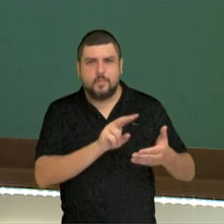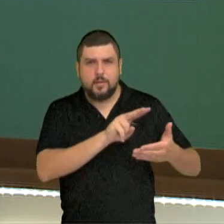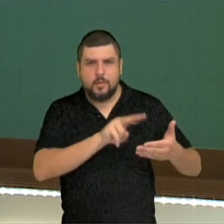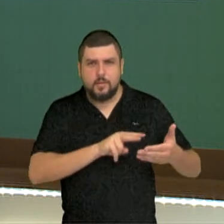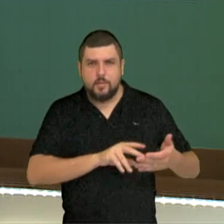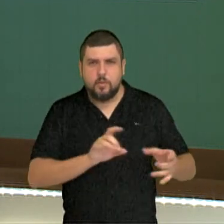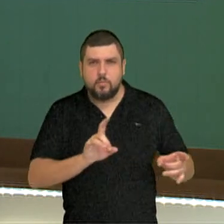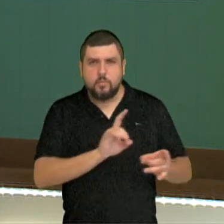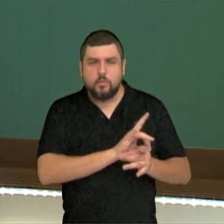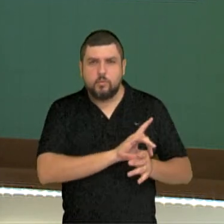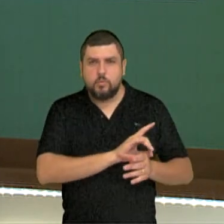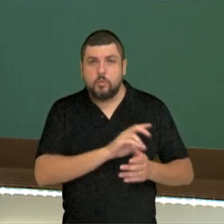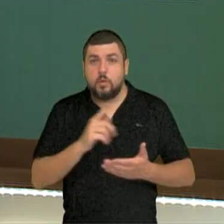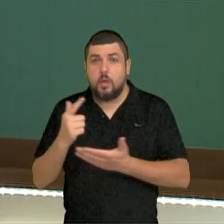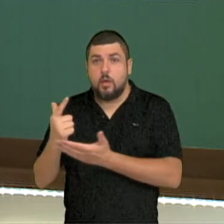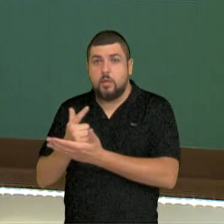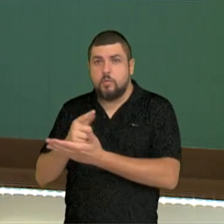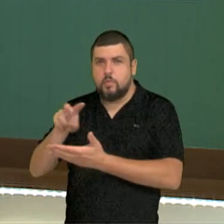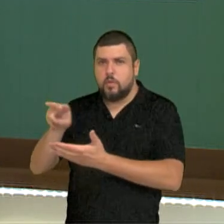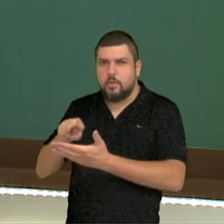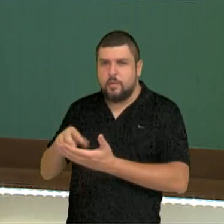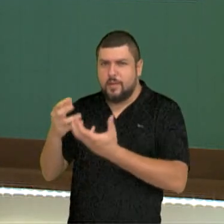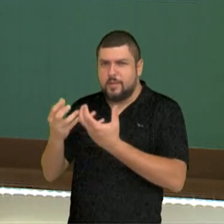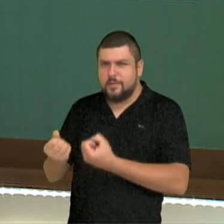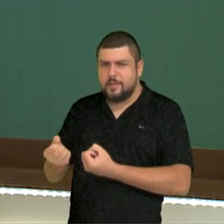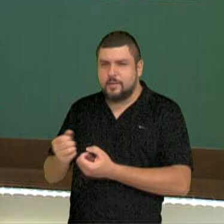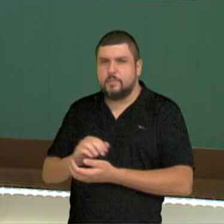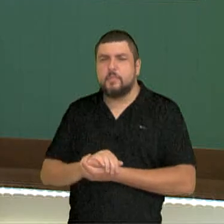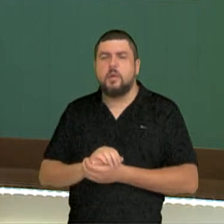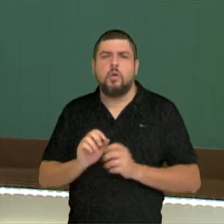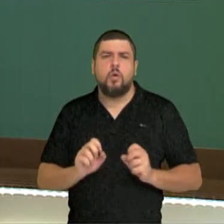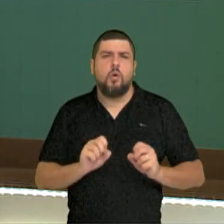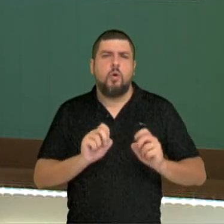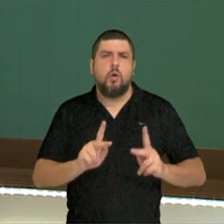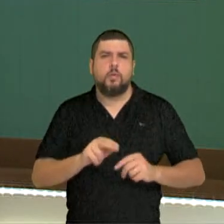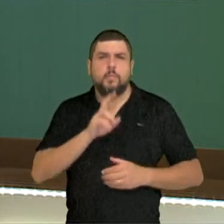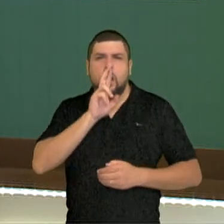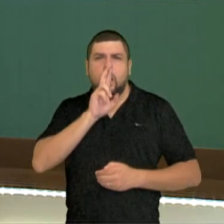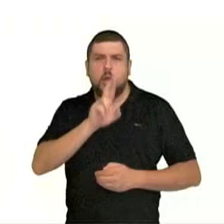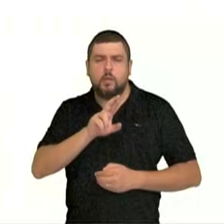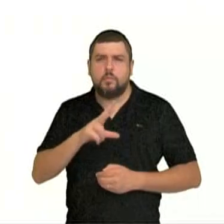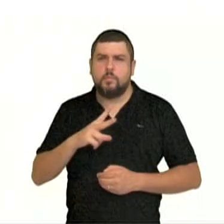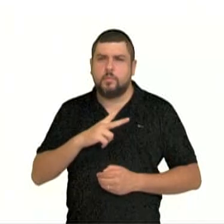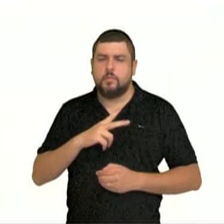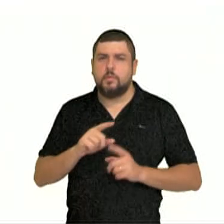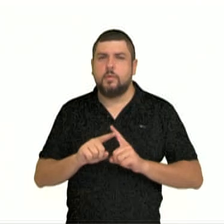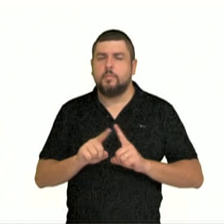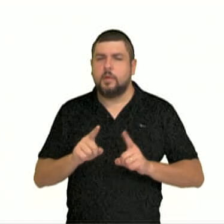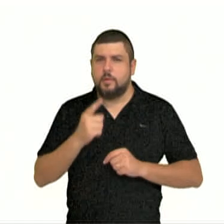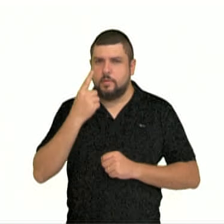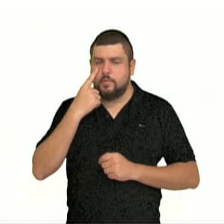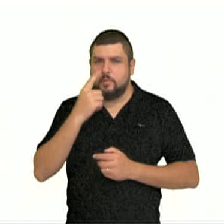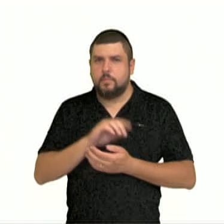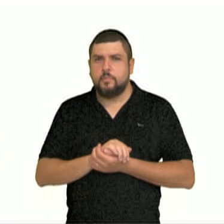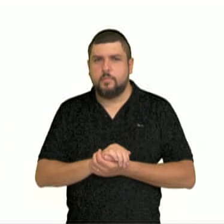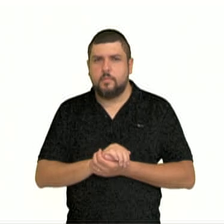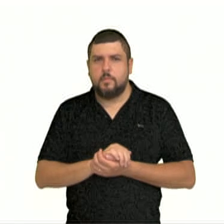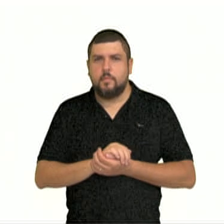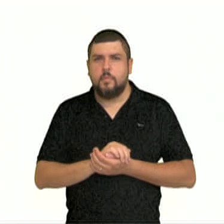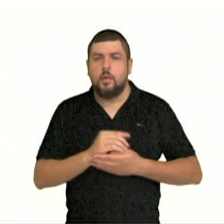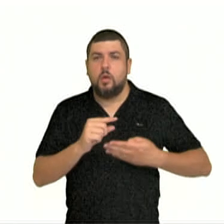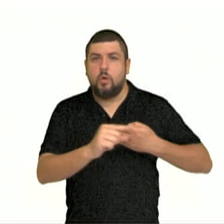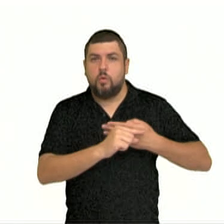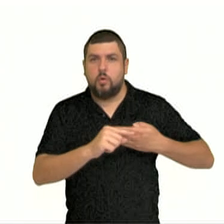conto? A resposta a gente sabe que é pessoal, mas observe alguns detalhes. O autor usou estratégias